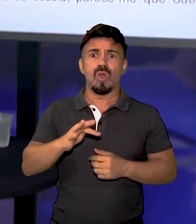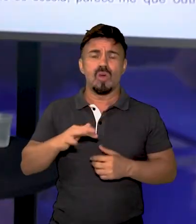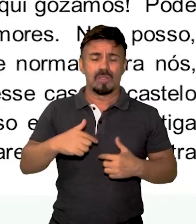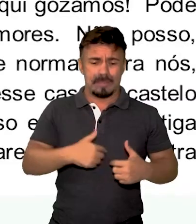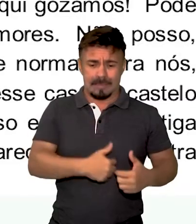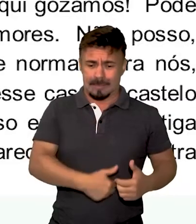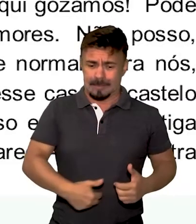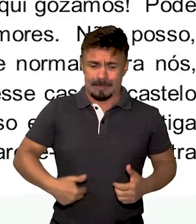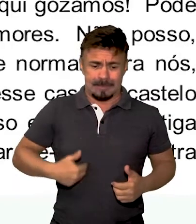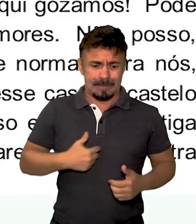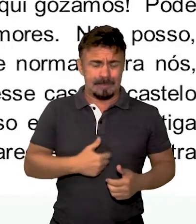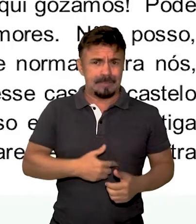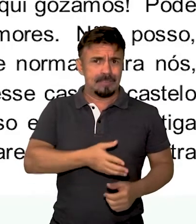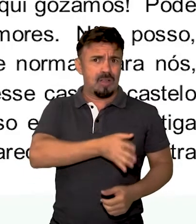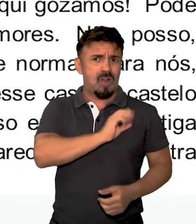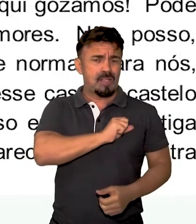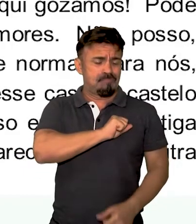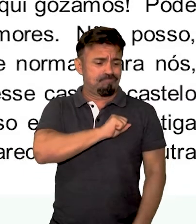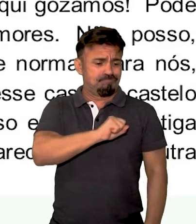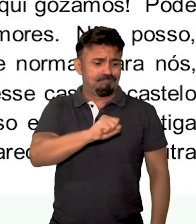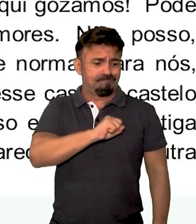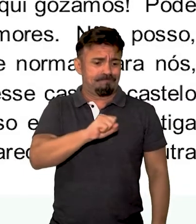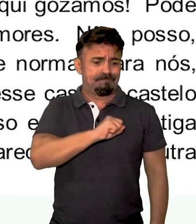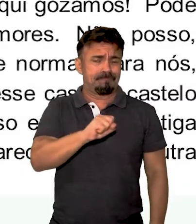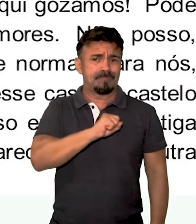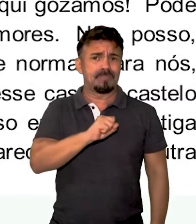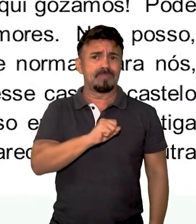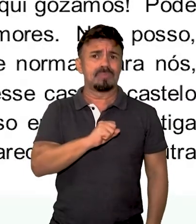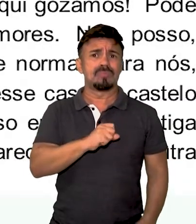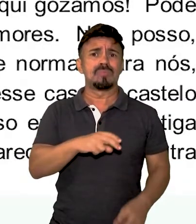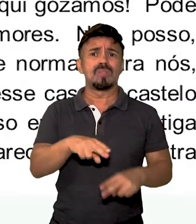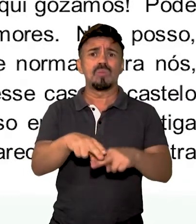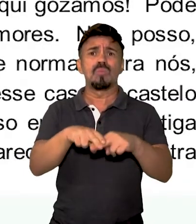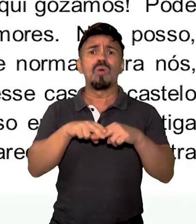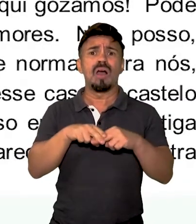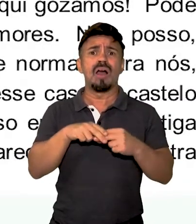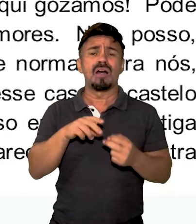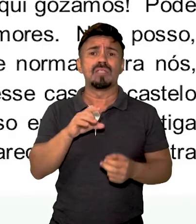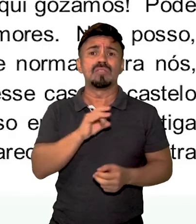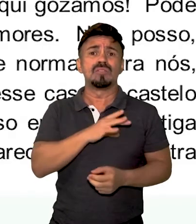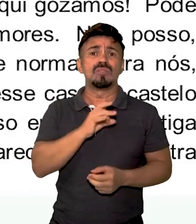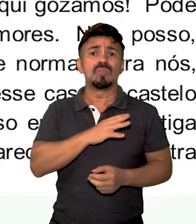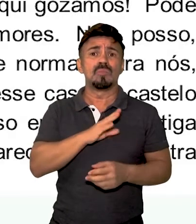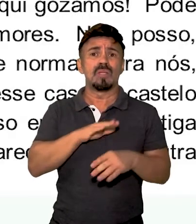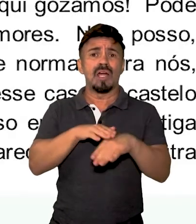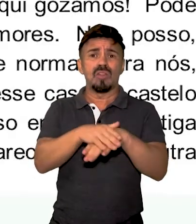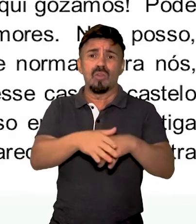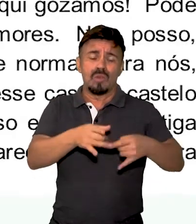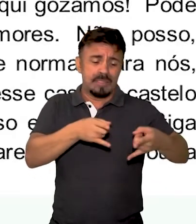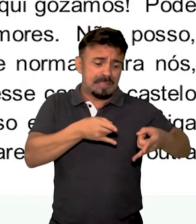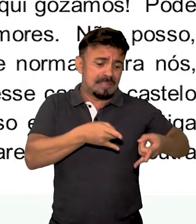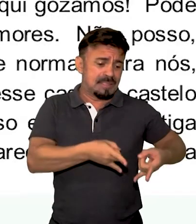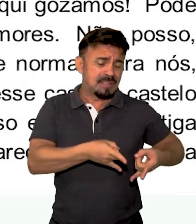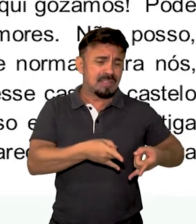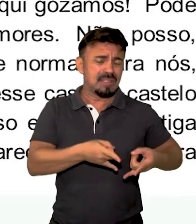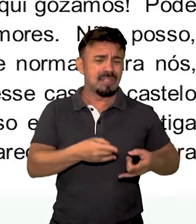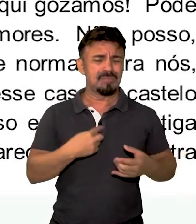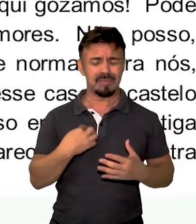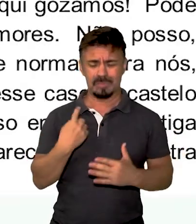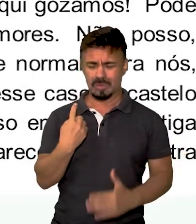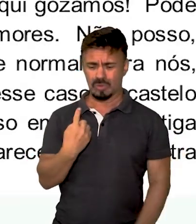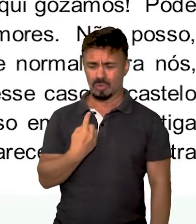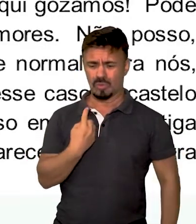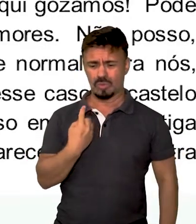estômago e palpitações de coração. Tudo por causa do medo. À noite, na cama, vejo-me sozinha